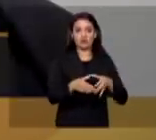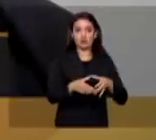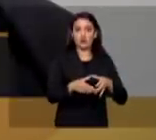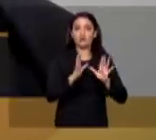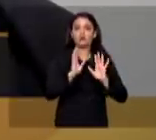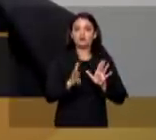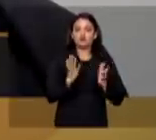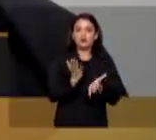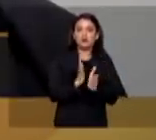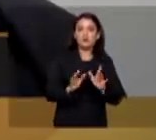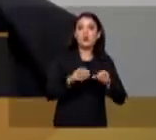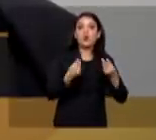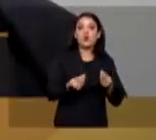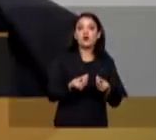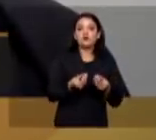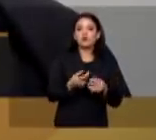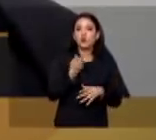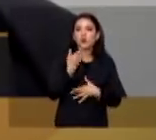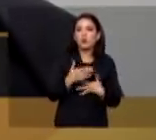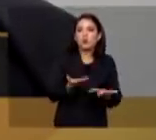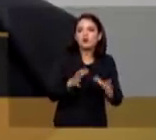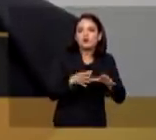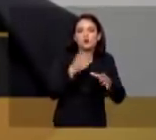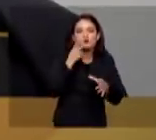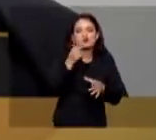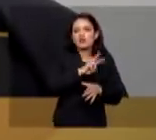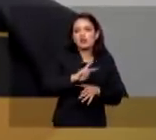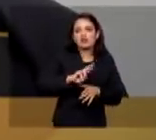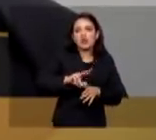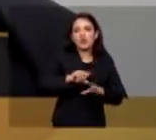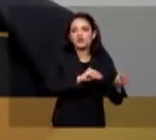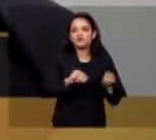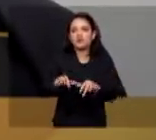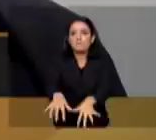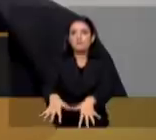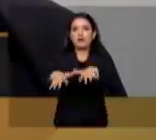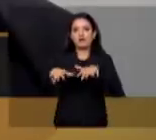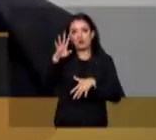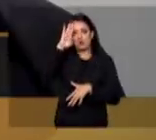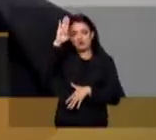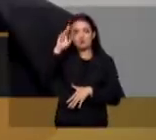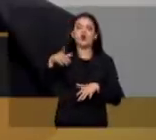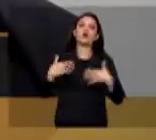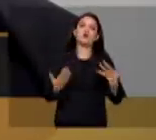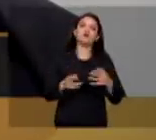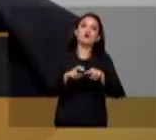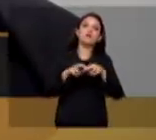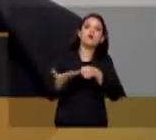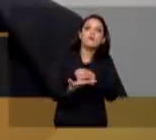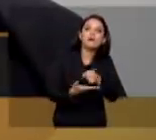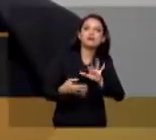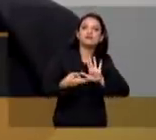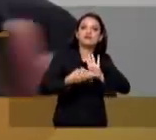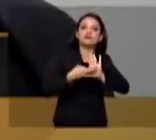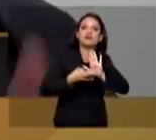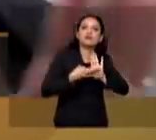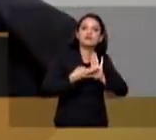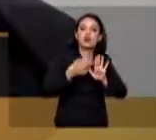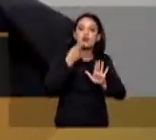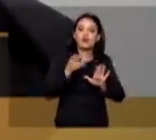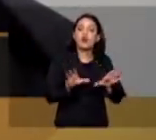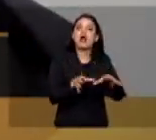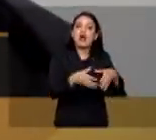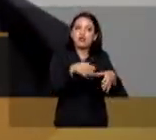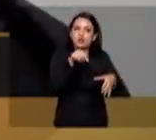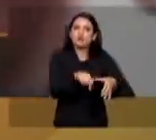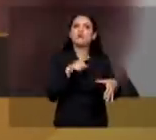negou a afetação ao plenário. Com fundamento no artigo 96 do Código de Processo Penal e artigo 10 do regimento, assentou que a turma